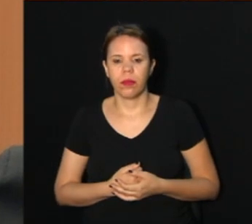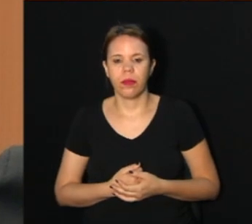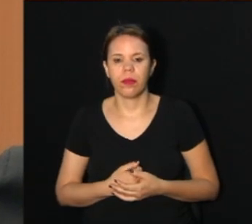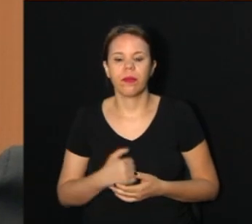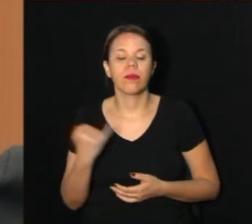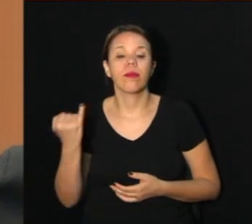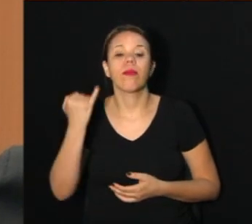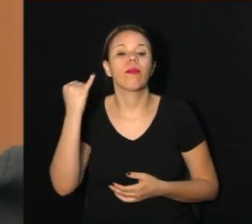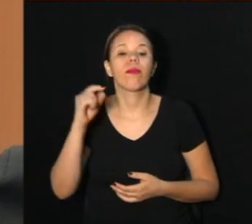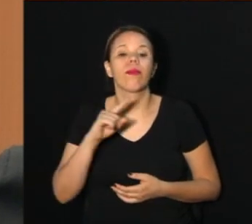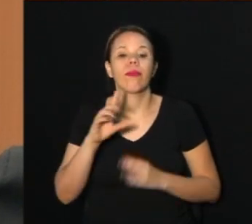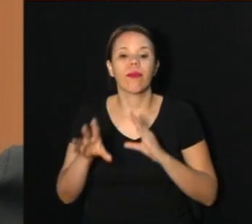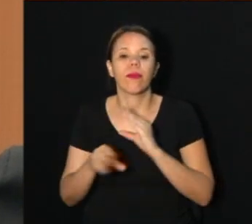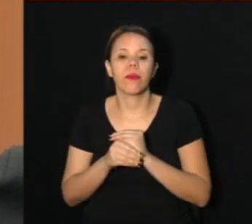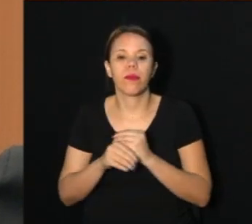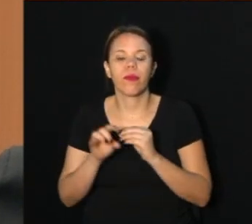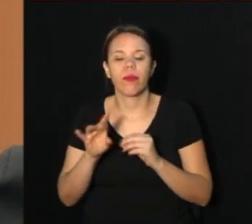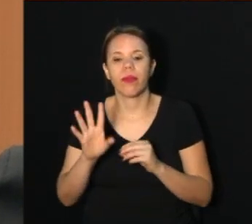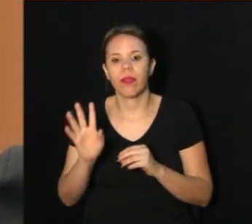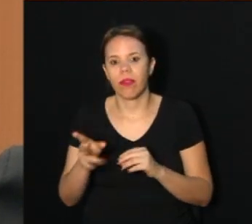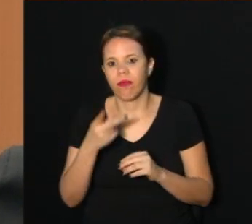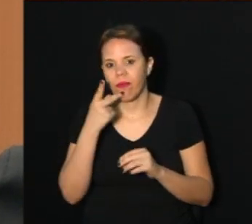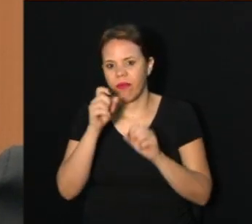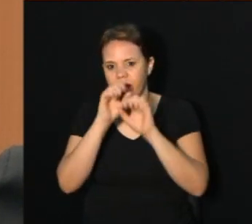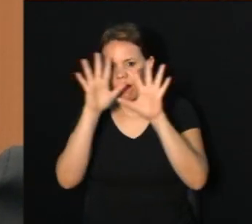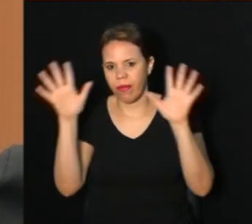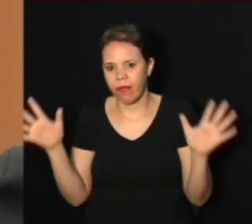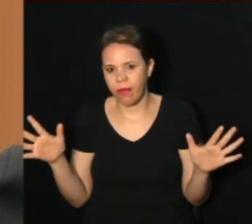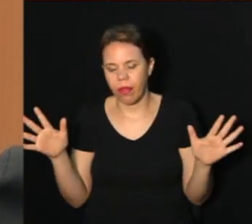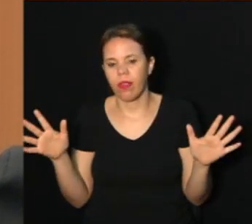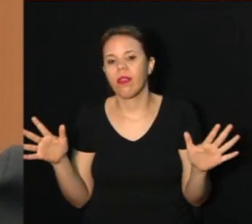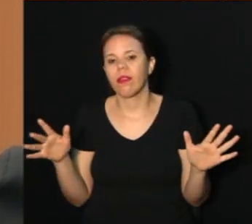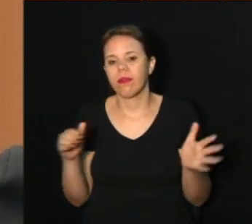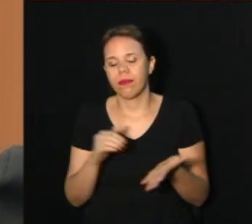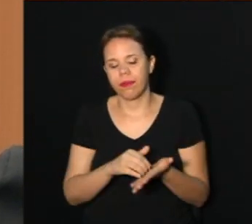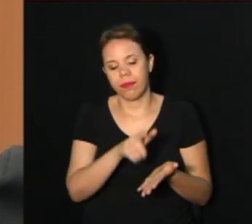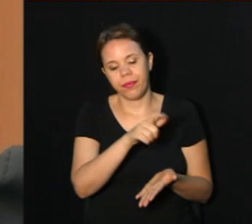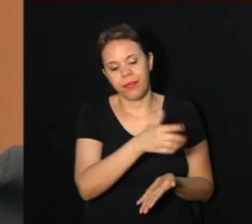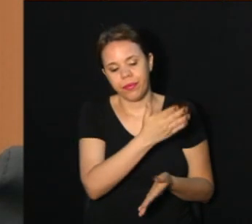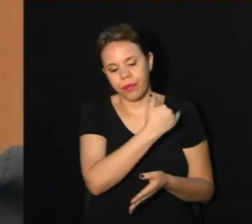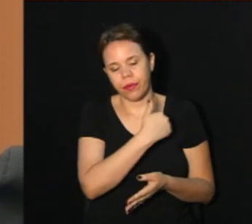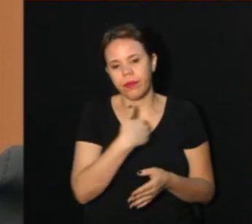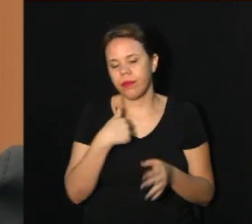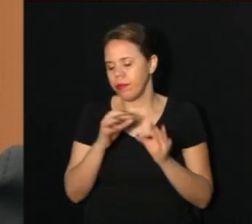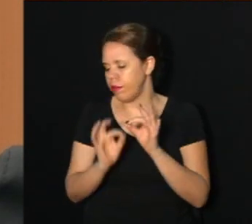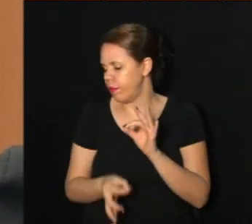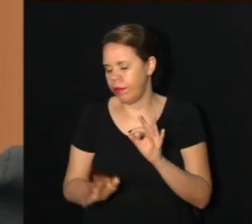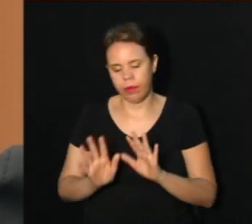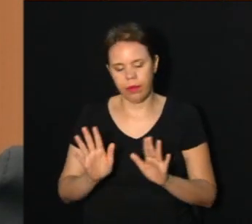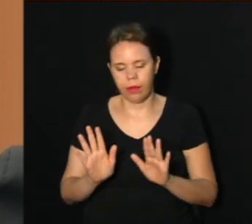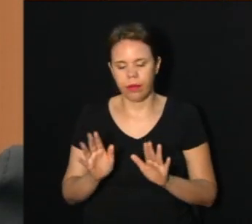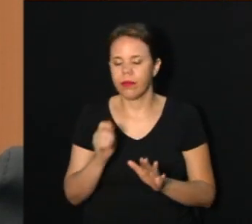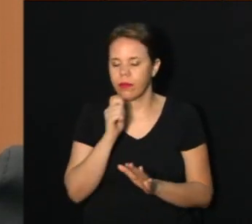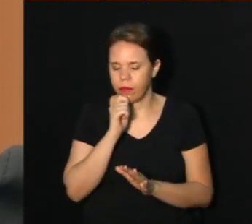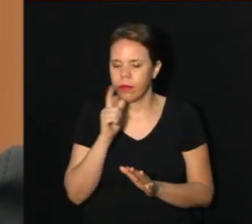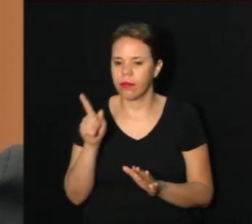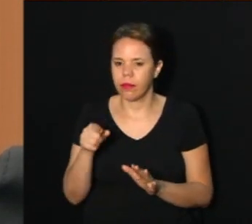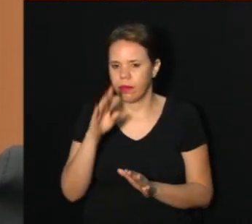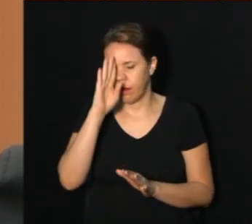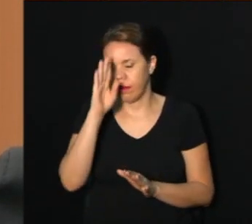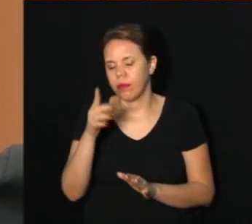relevante, apenas em complementação ao que já foi muito bem explicado pelo senhor secretário, sem que me alongue muito, é